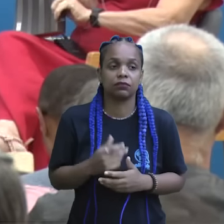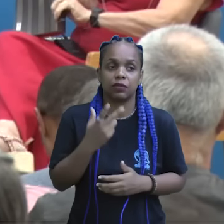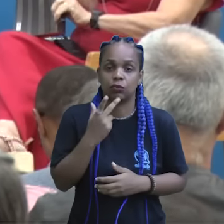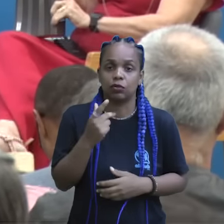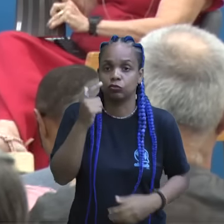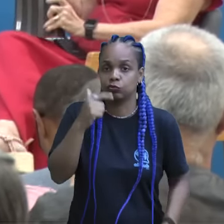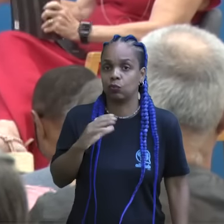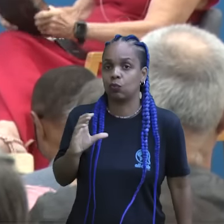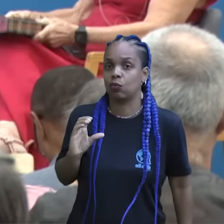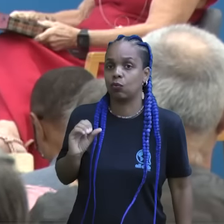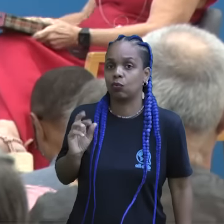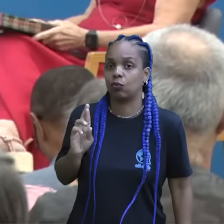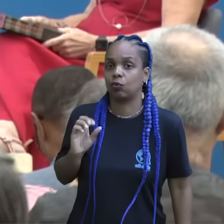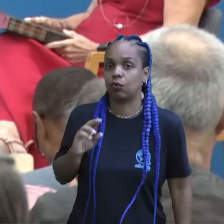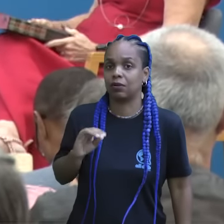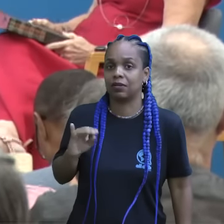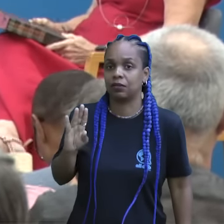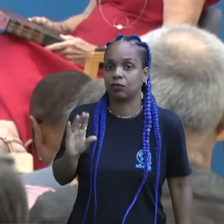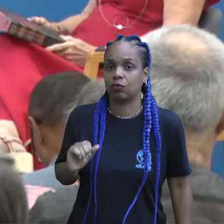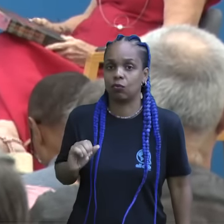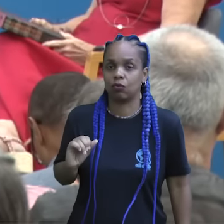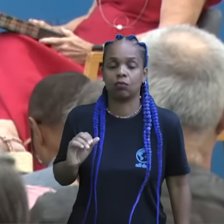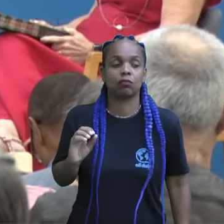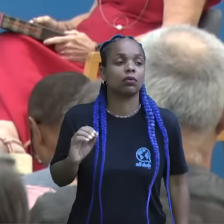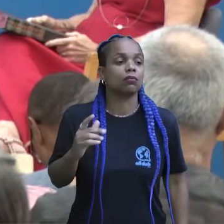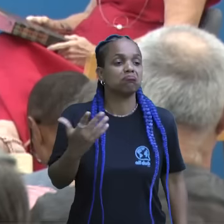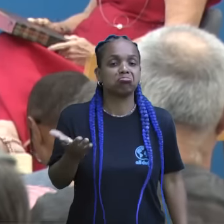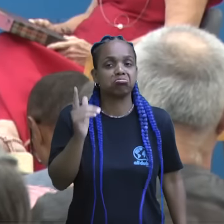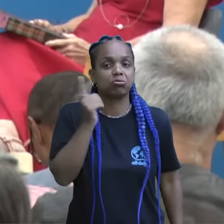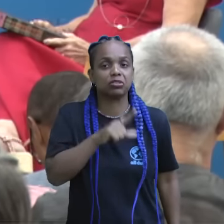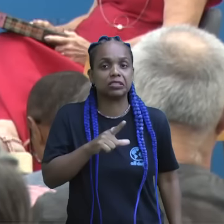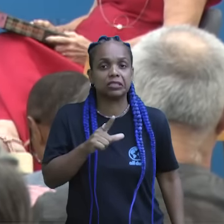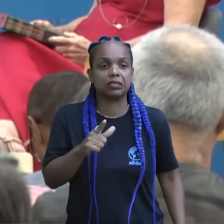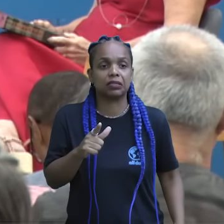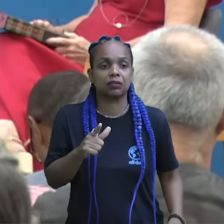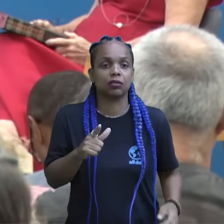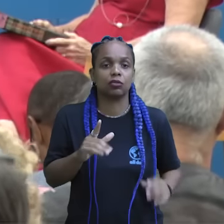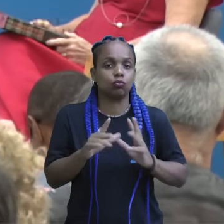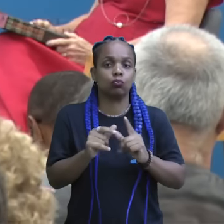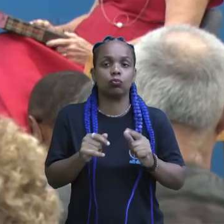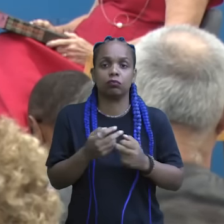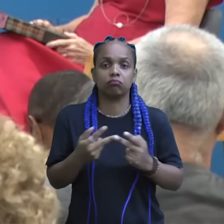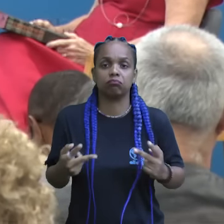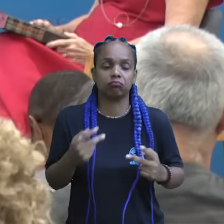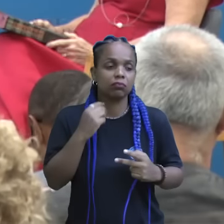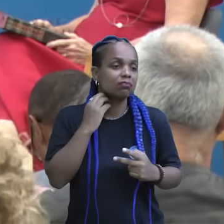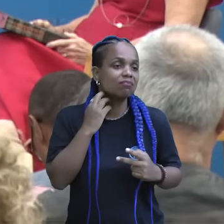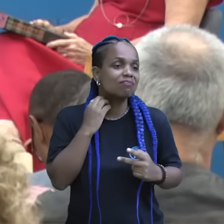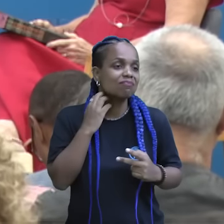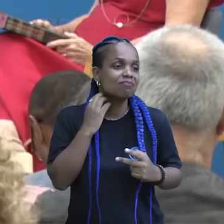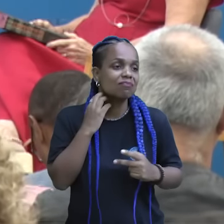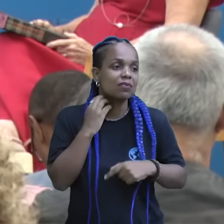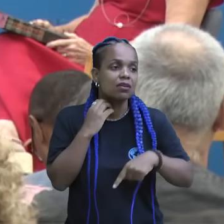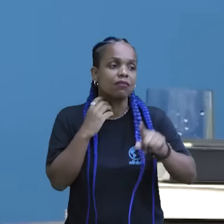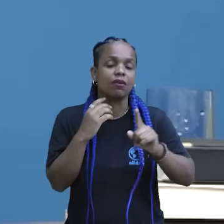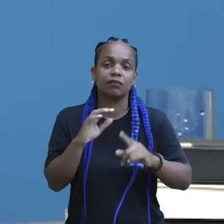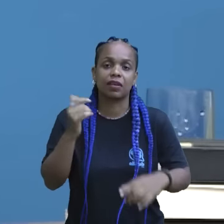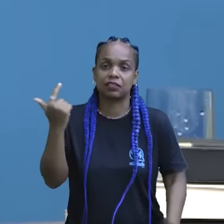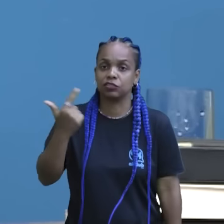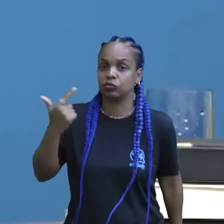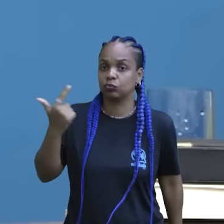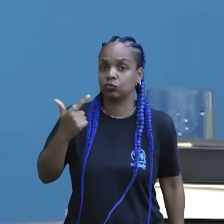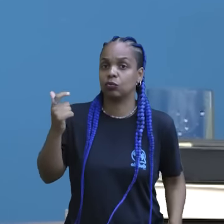para emanuense, e fica em segundo lugar, e vai atuar como emanuense na Secretaria da Guerra. E aí